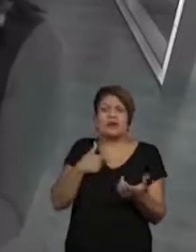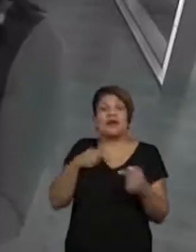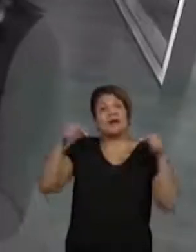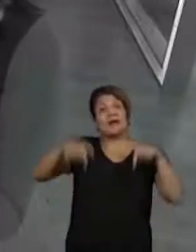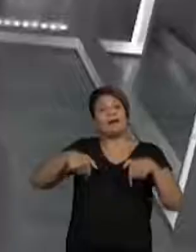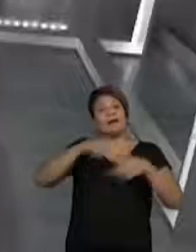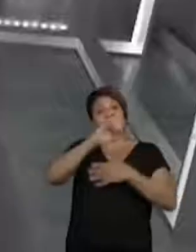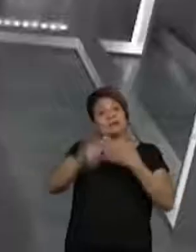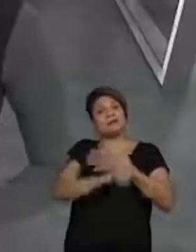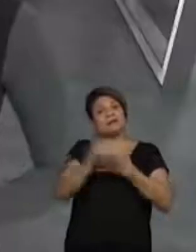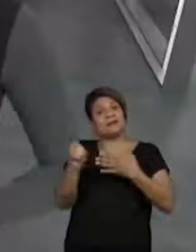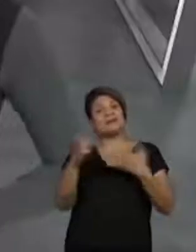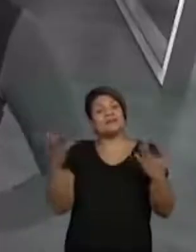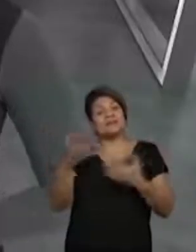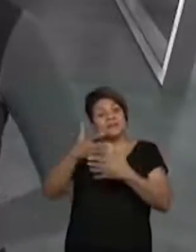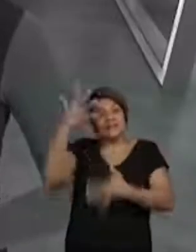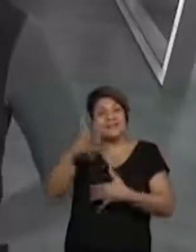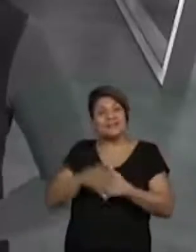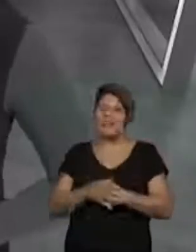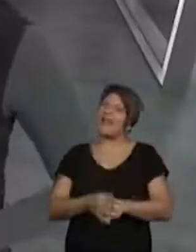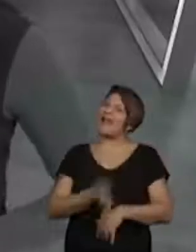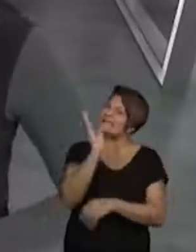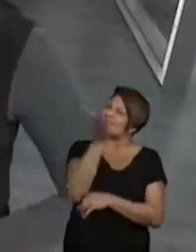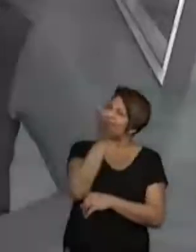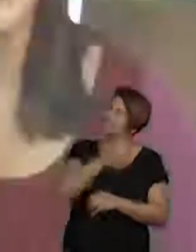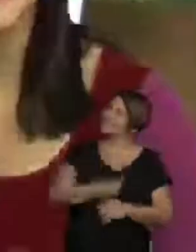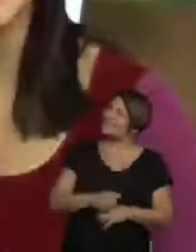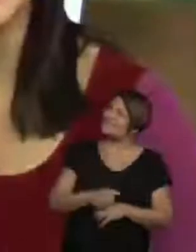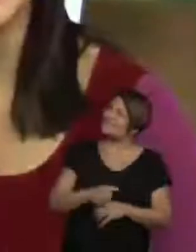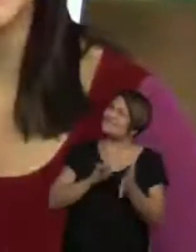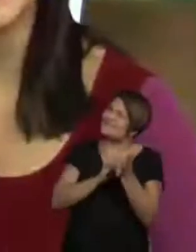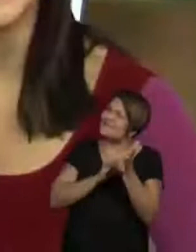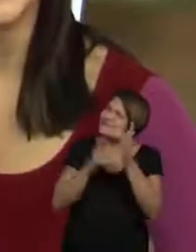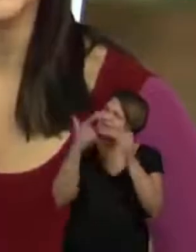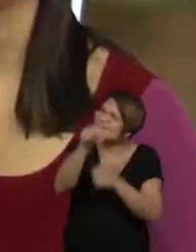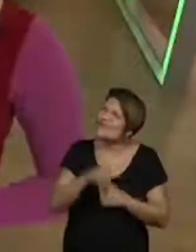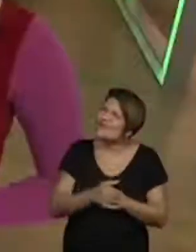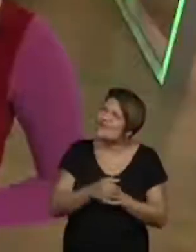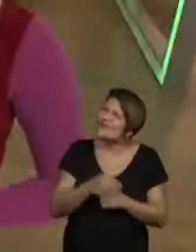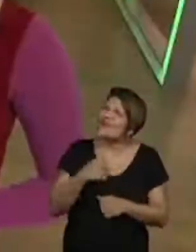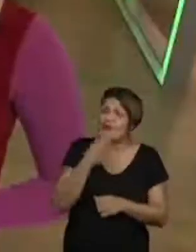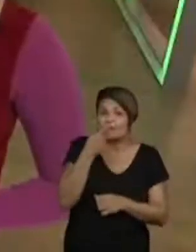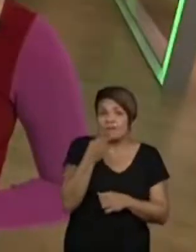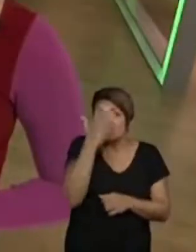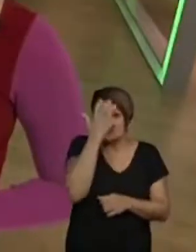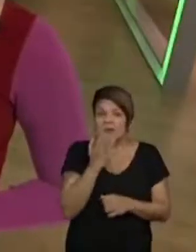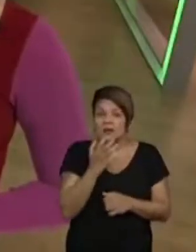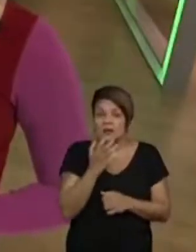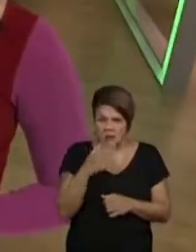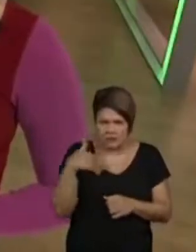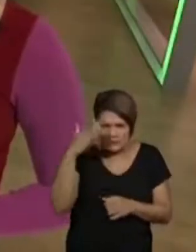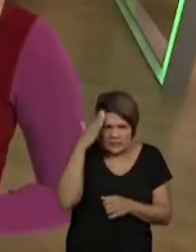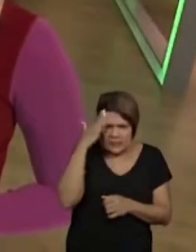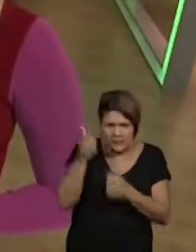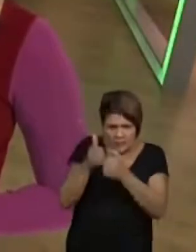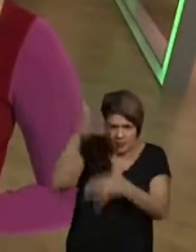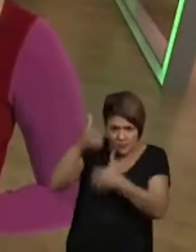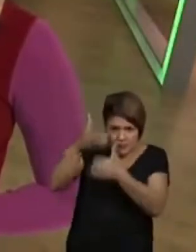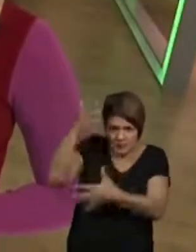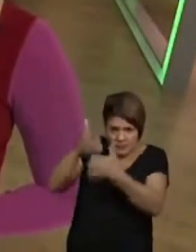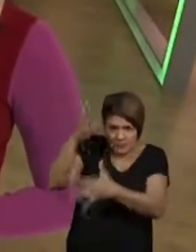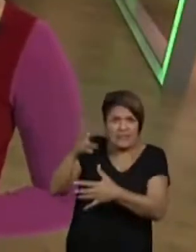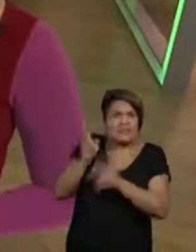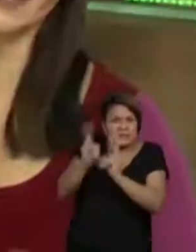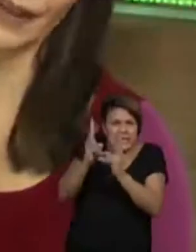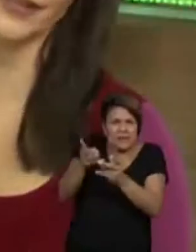centro de milho danadinho me enganou de novo eu tô falando sério Sabe aquele cheque das aulas Onde está todo mundo